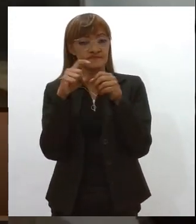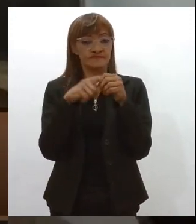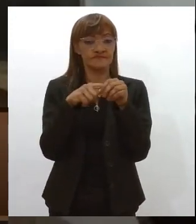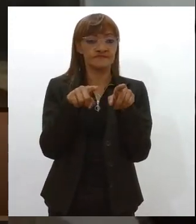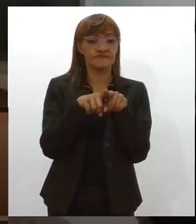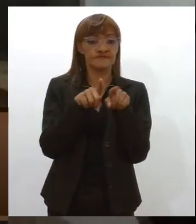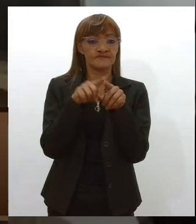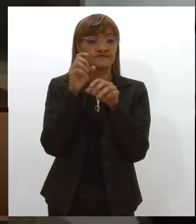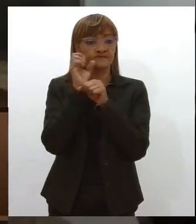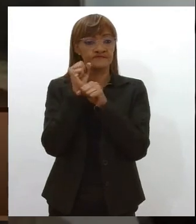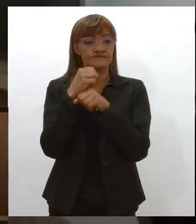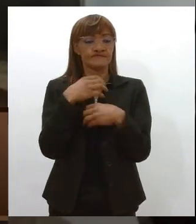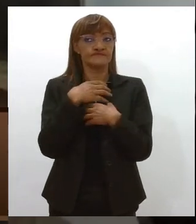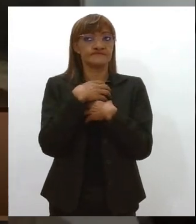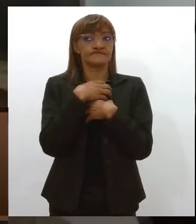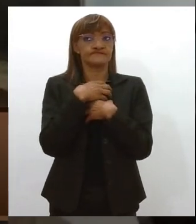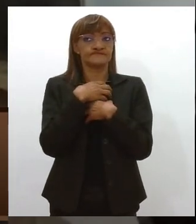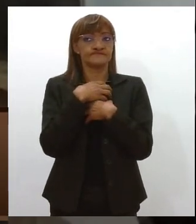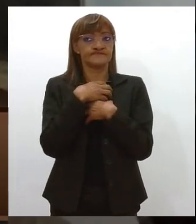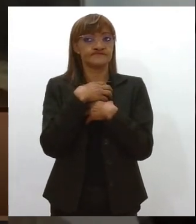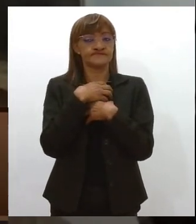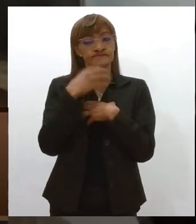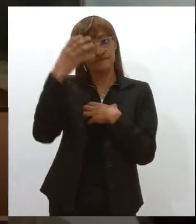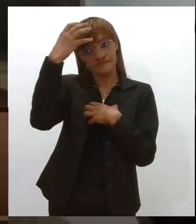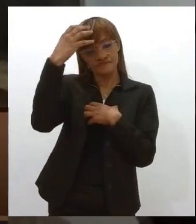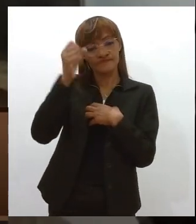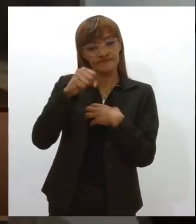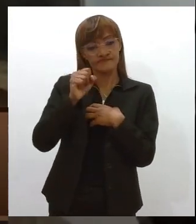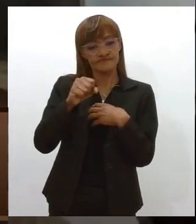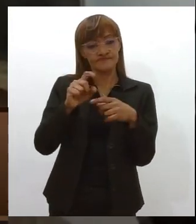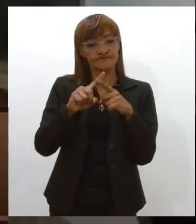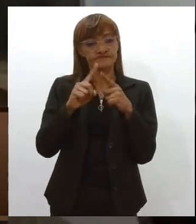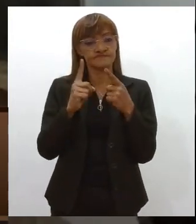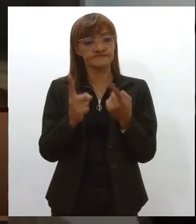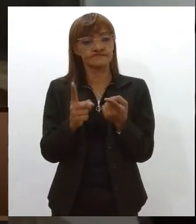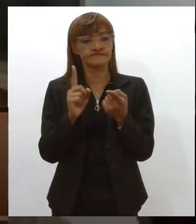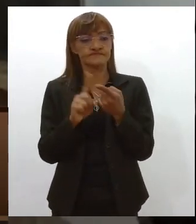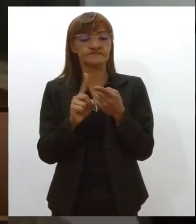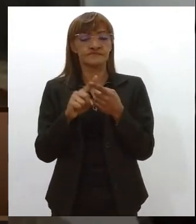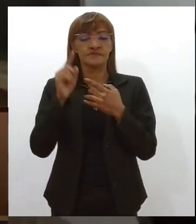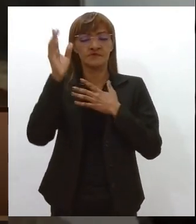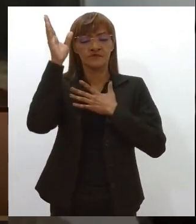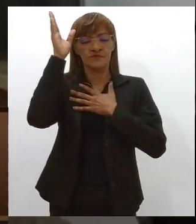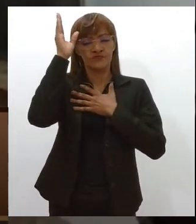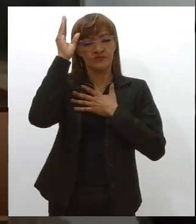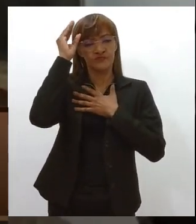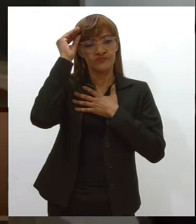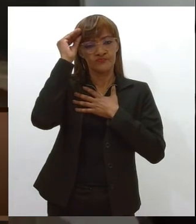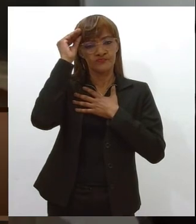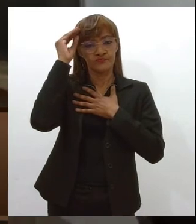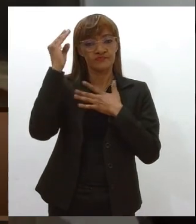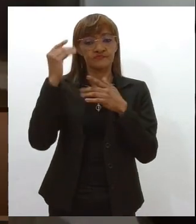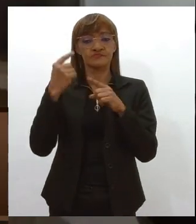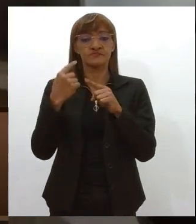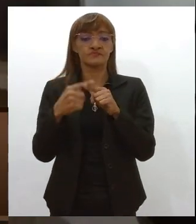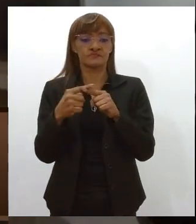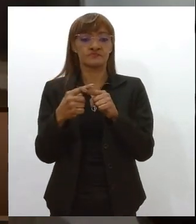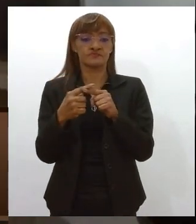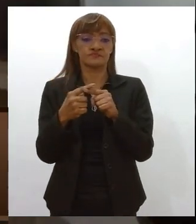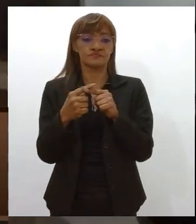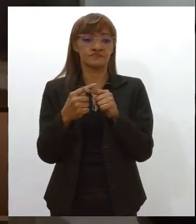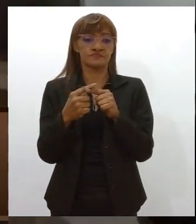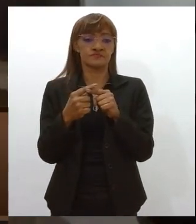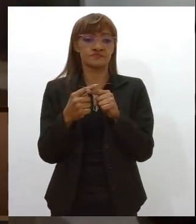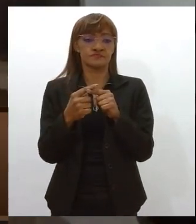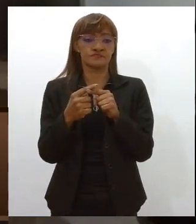sentia culpada, me sentia. Mas, ao mesmo tempo, eu me senti aliviada, porque, primeiro, eu tenho uma coisa que poucas mulheres têm.